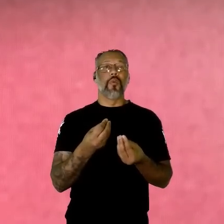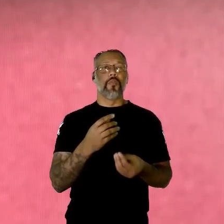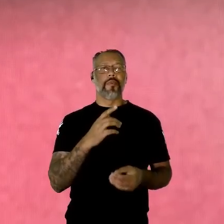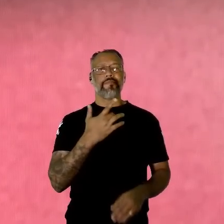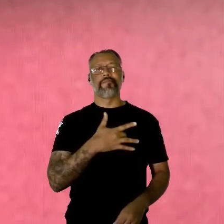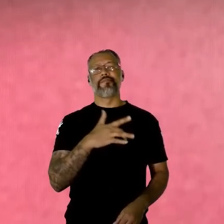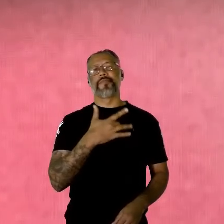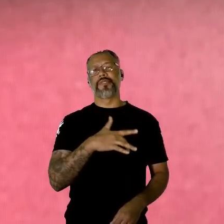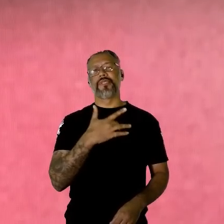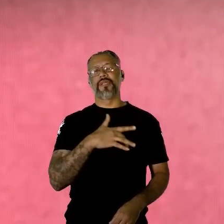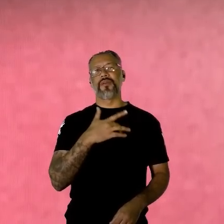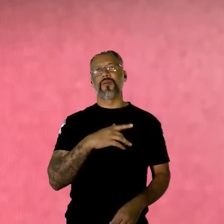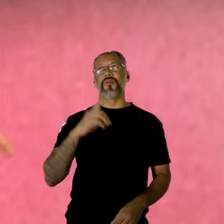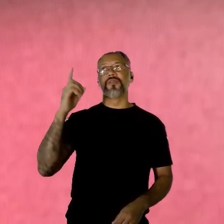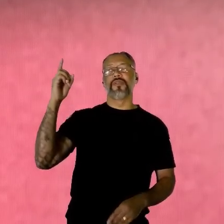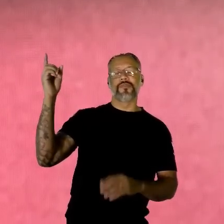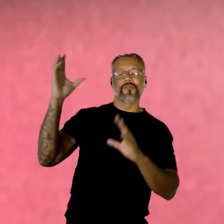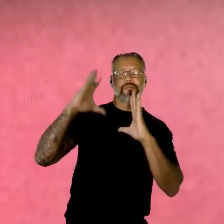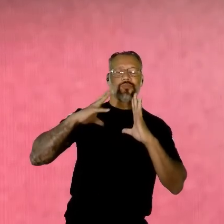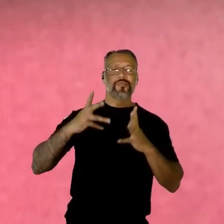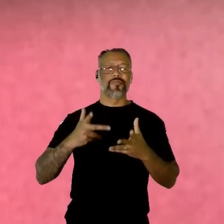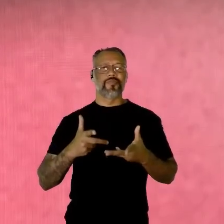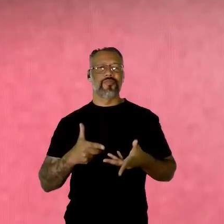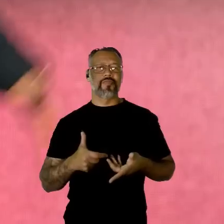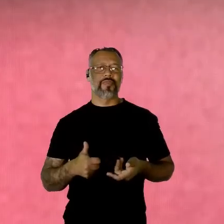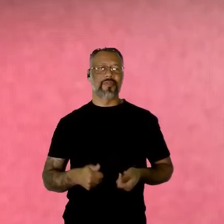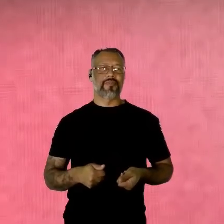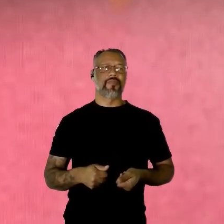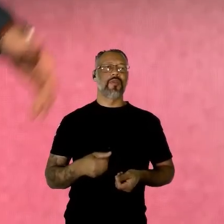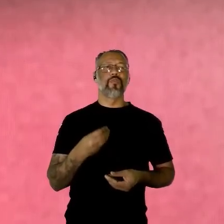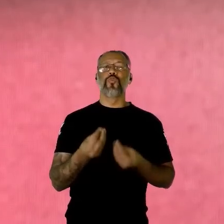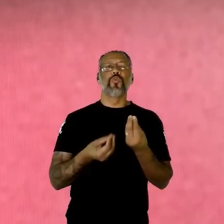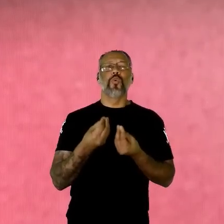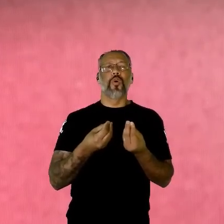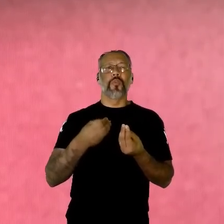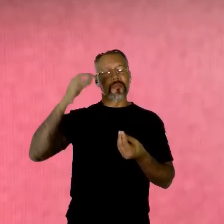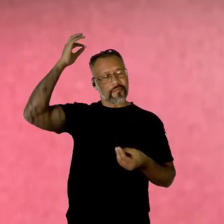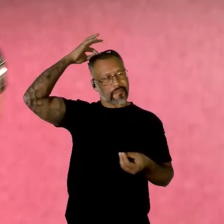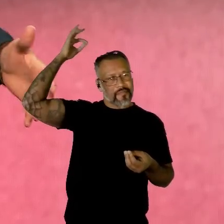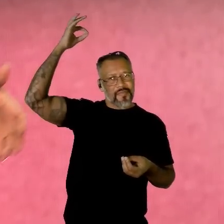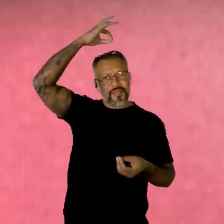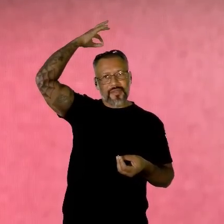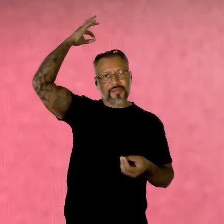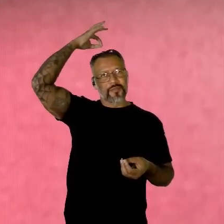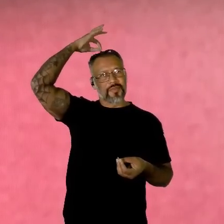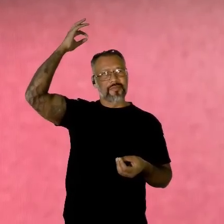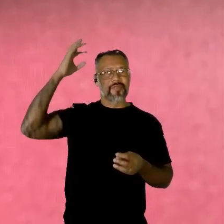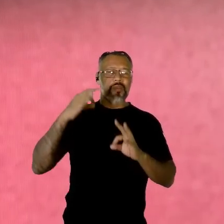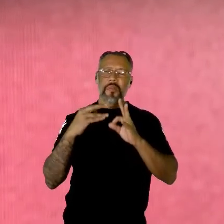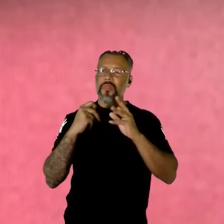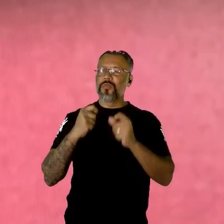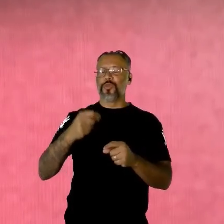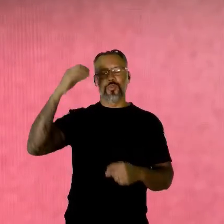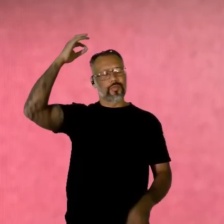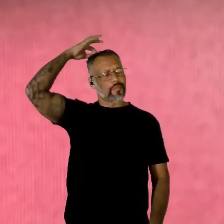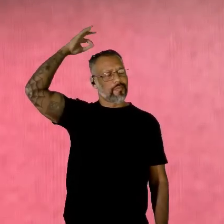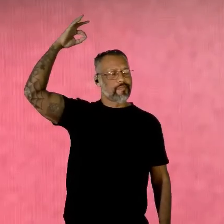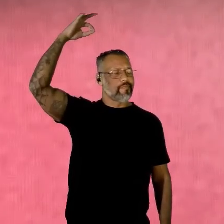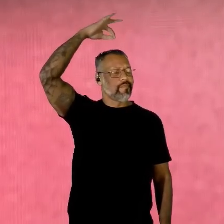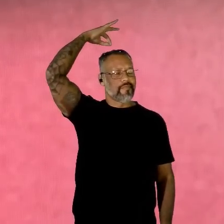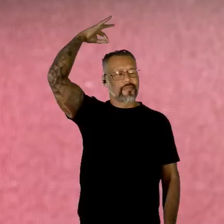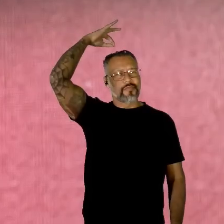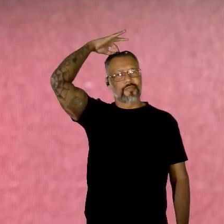regenerador e renovador de quem do Espírito tudo é o espírito tudo